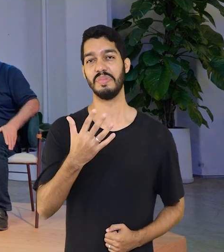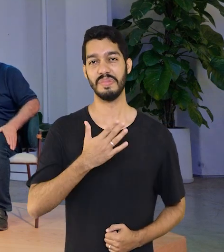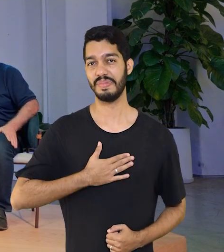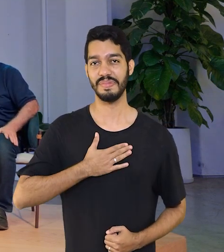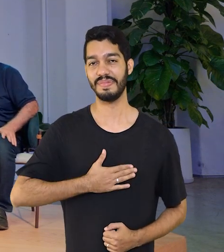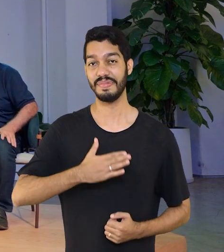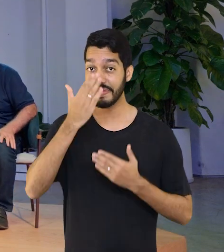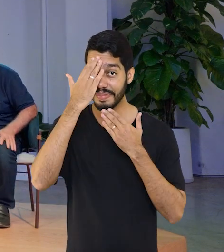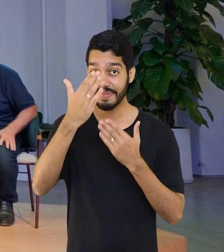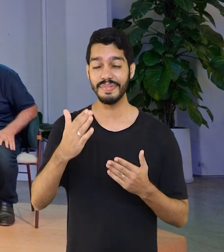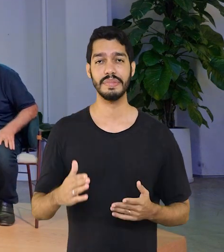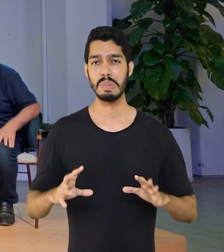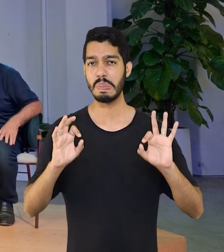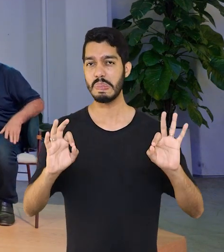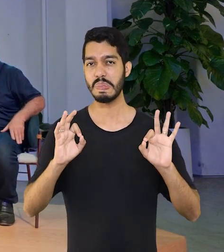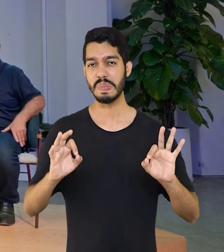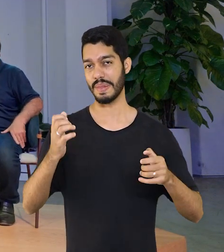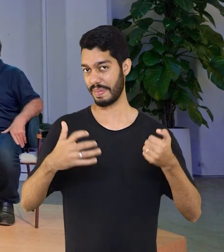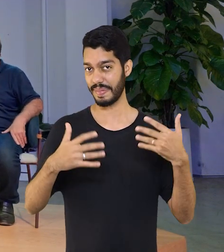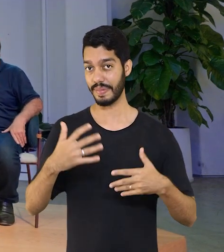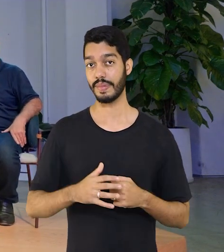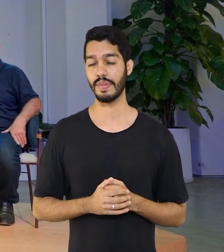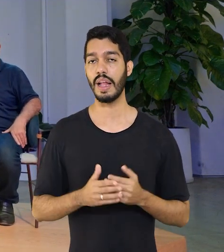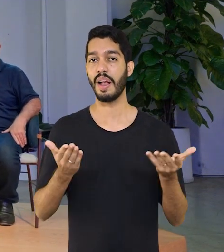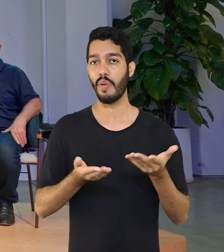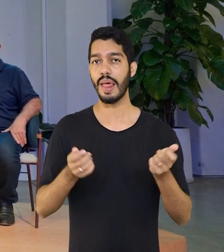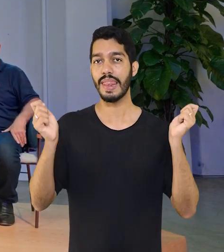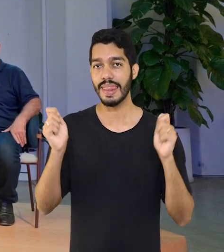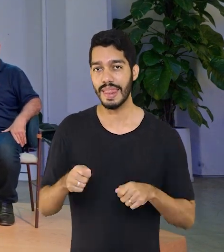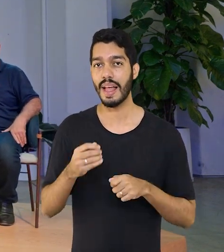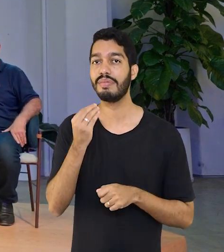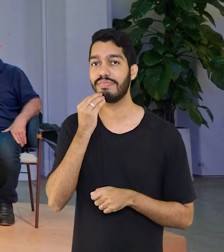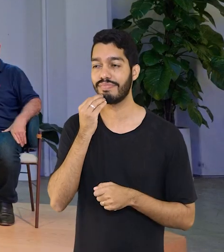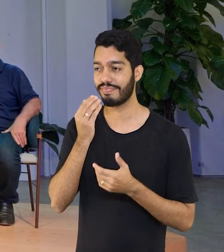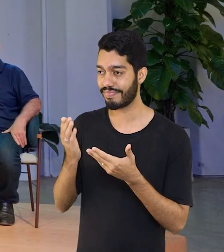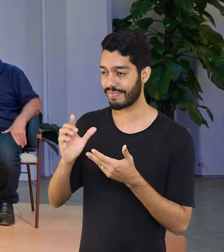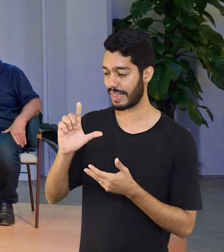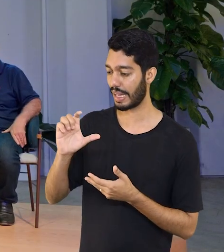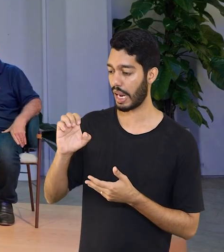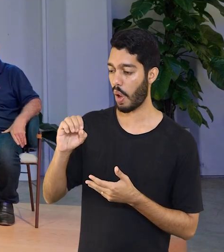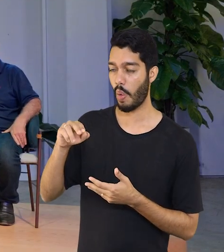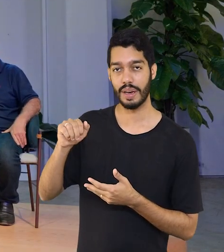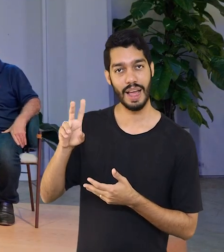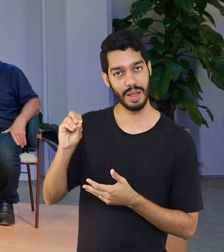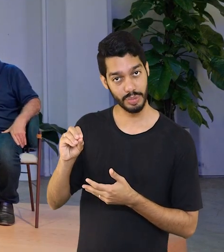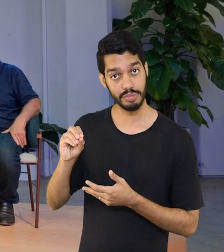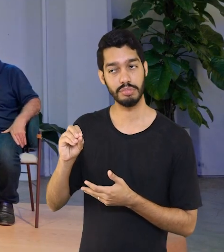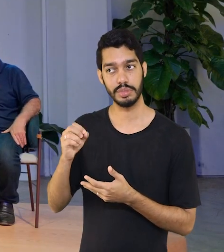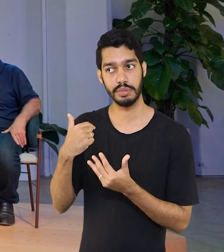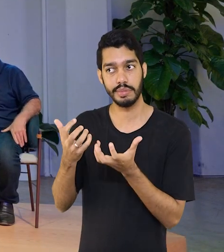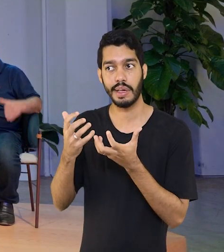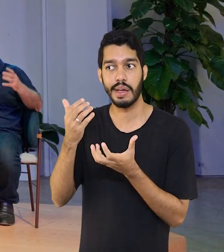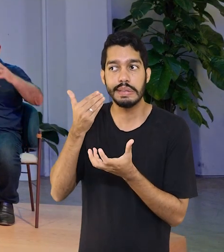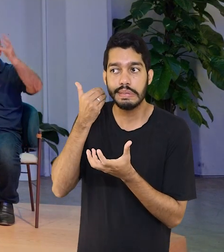Muito obrigado, Diana. Excelente. Agora nós vamos ter a oportunidade de ouvir o Leonardo Veiga, com quem eu tenho a oportunidade